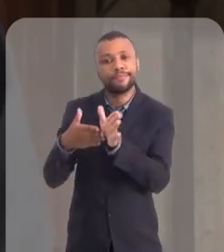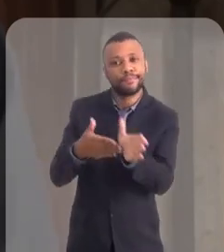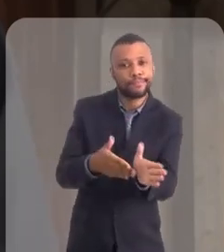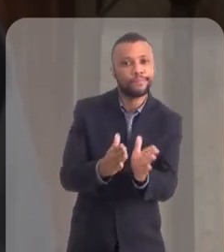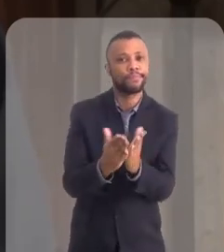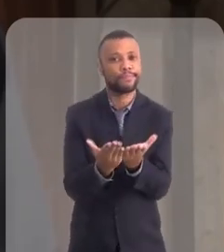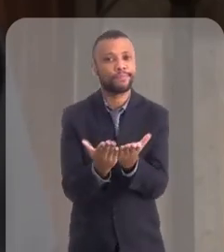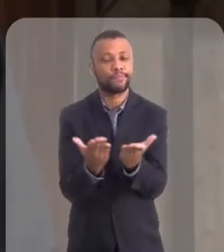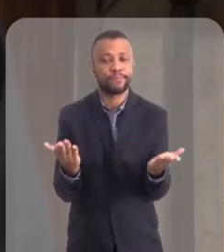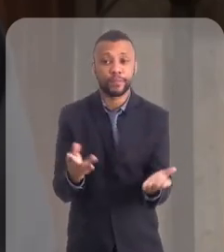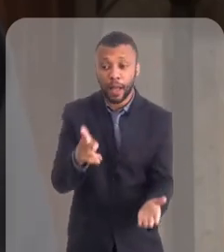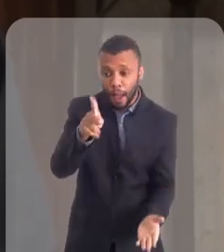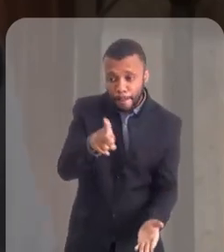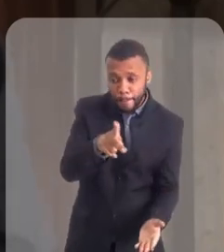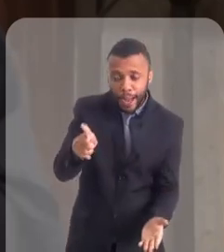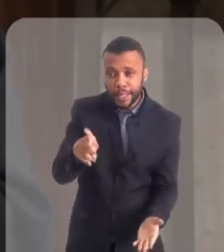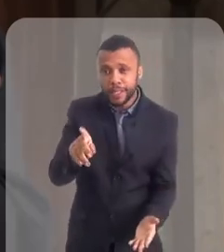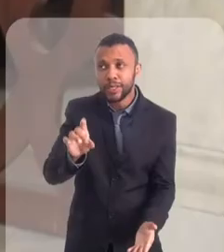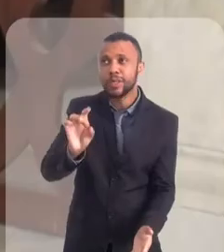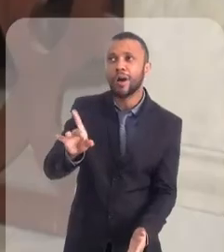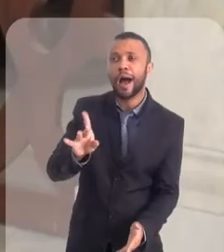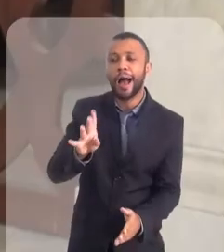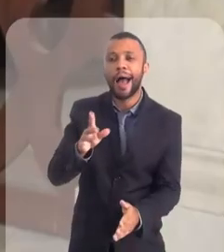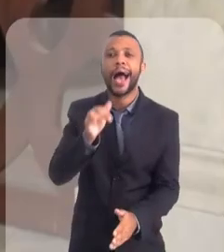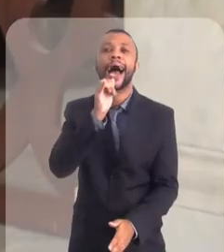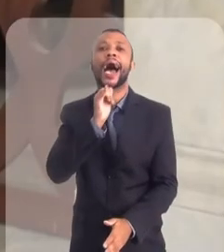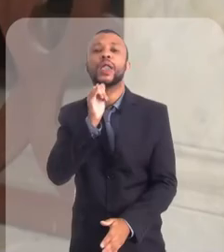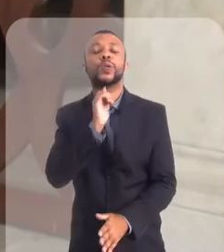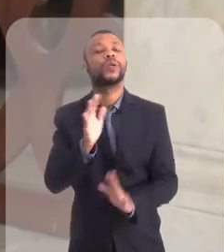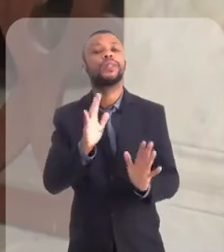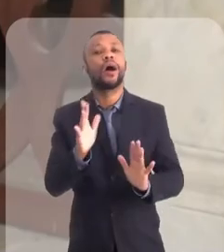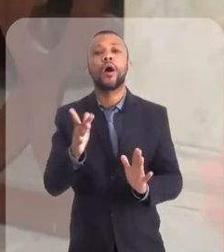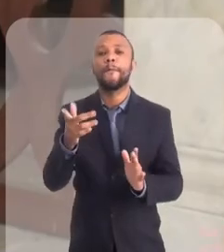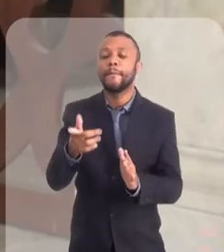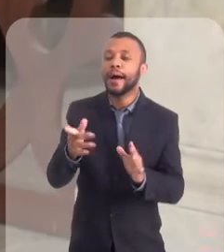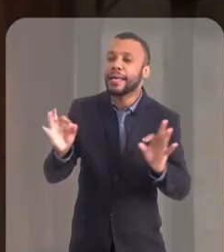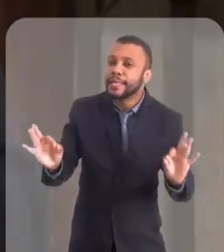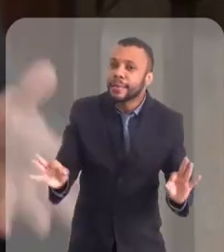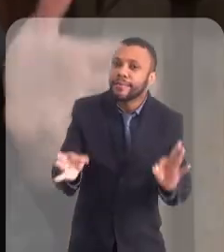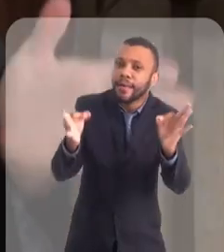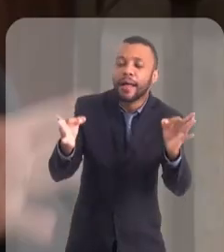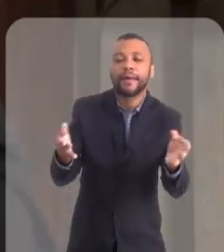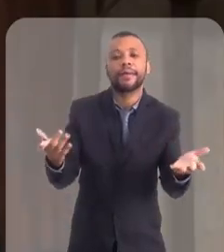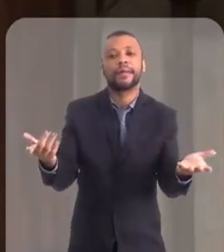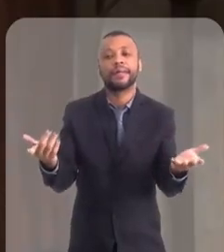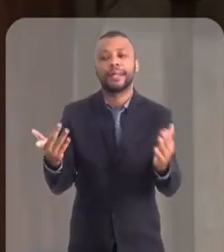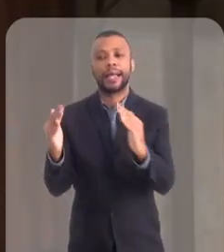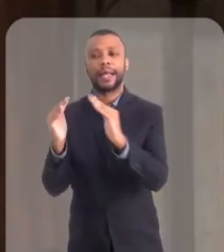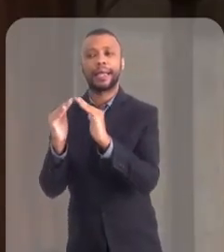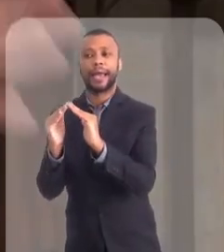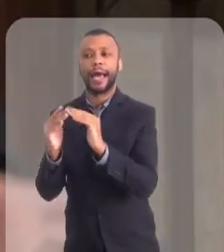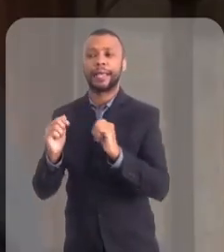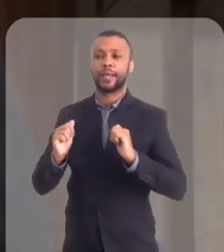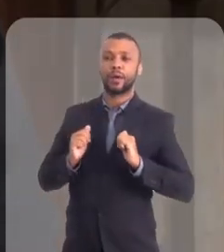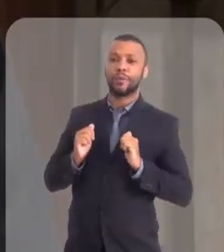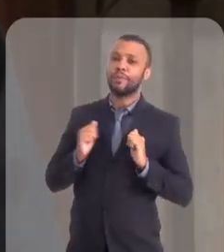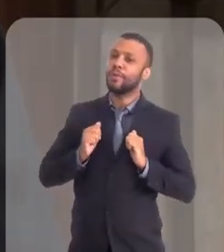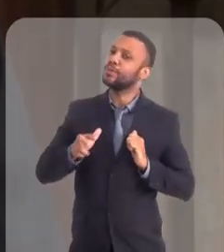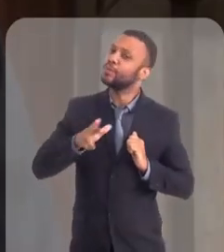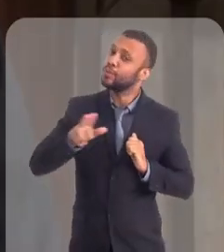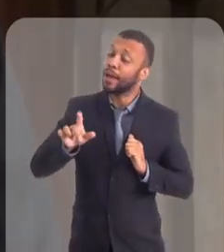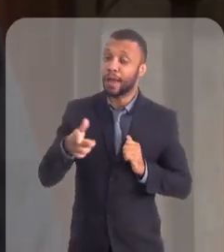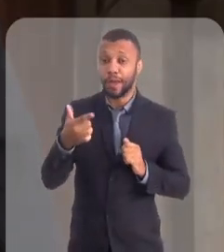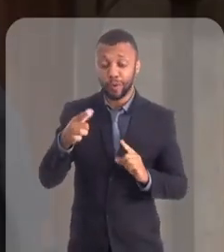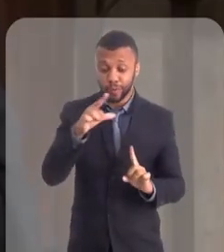do sacerdócio é, sobretudo, um serviço. Ninguém é padre para si mesmo. Eu não fui padre para poder celebrar a missa em casa, no conforto da minha